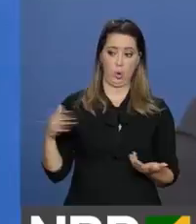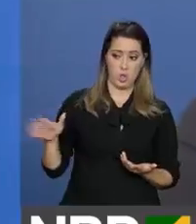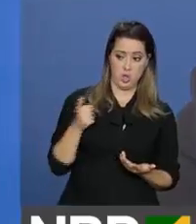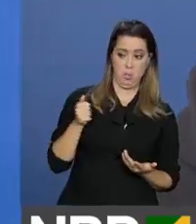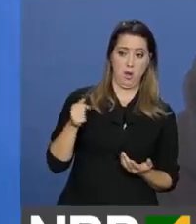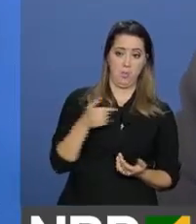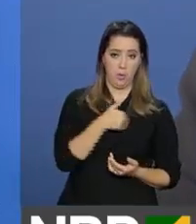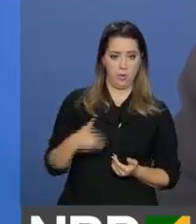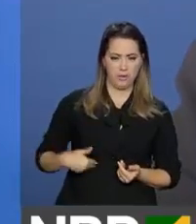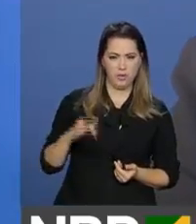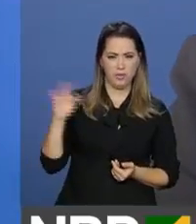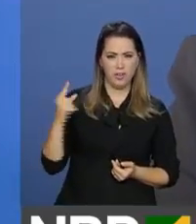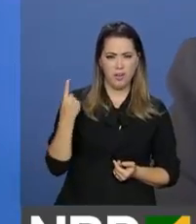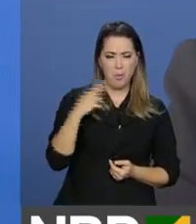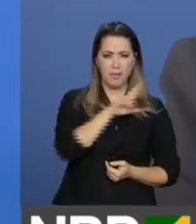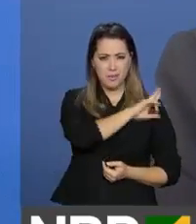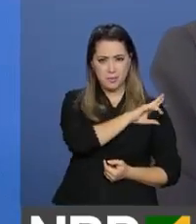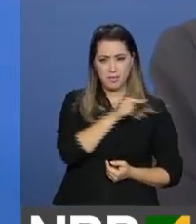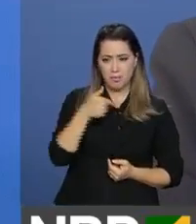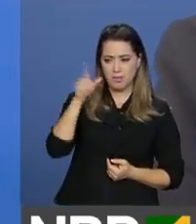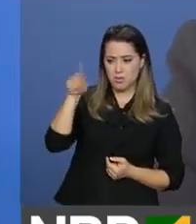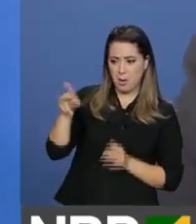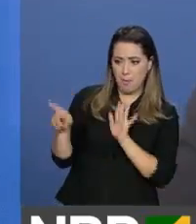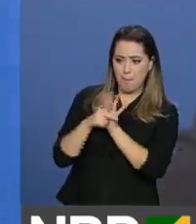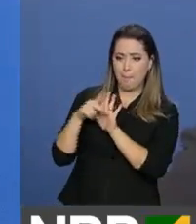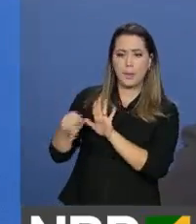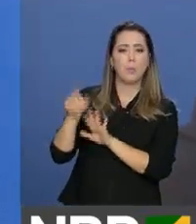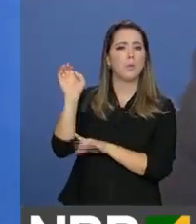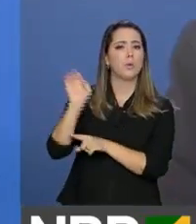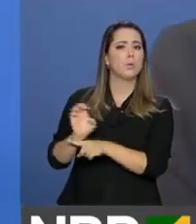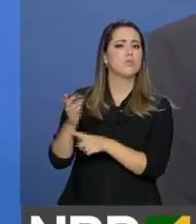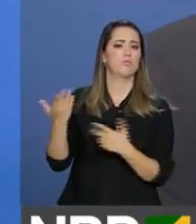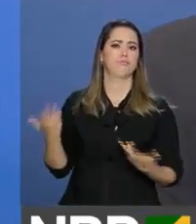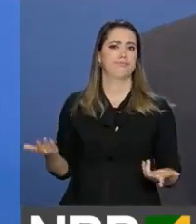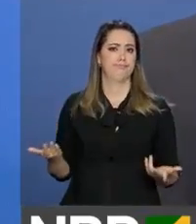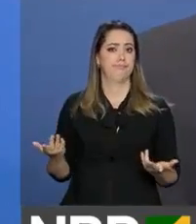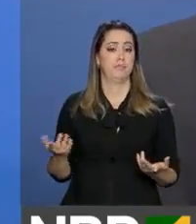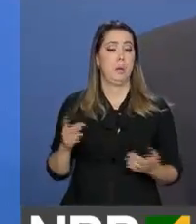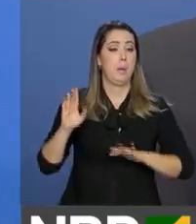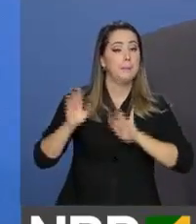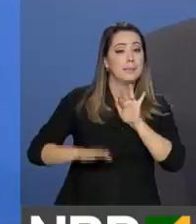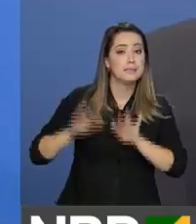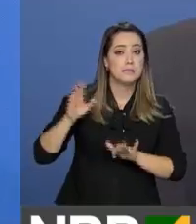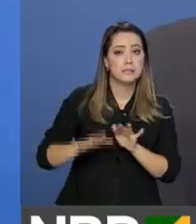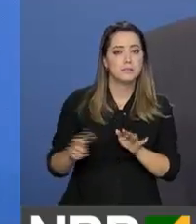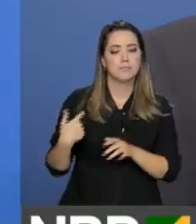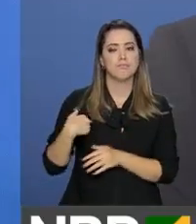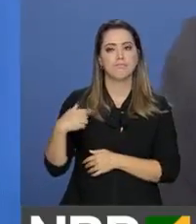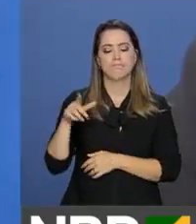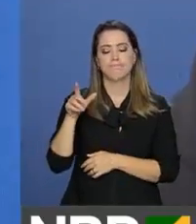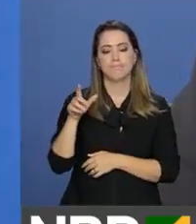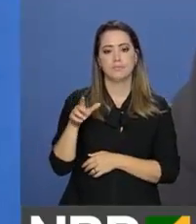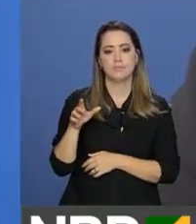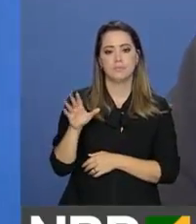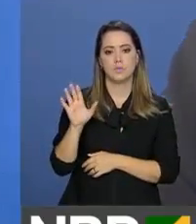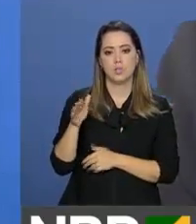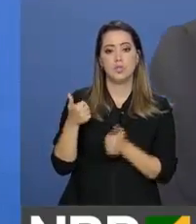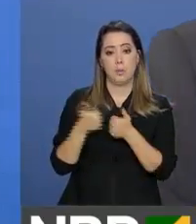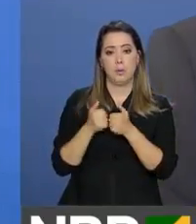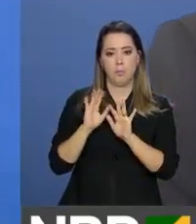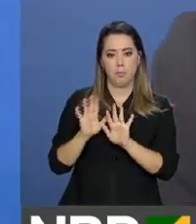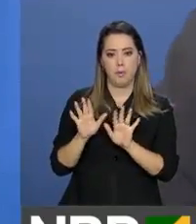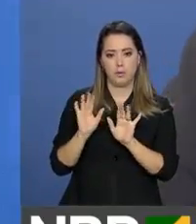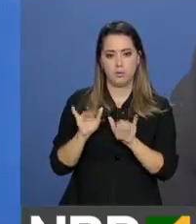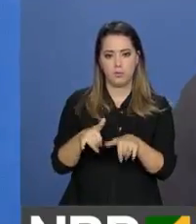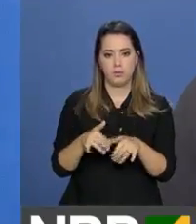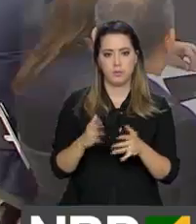para a União uma responsabilidade que não é diretamente da União. Mas tantas foram as vezes, eu já termino logo, eu estou me alongando um